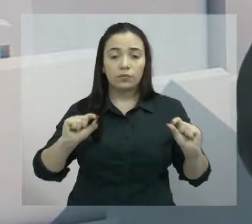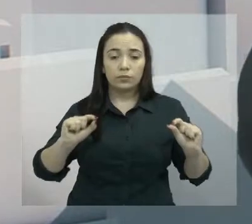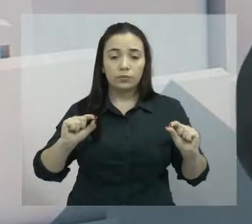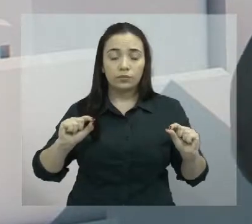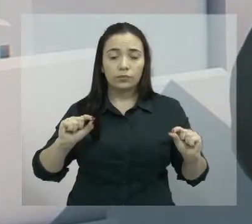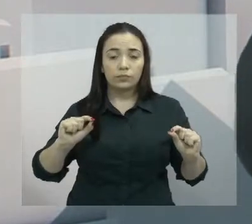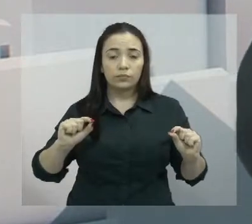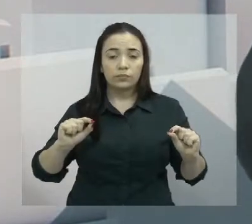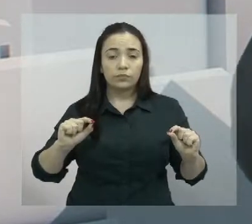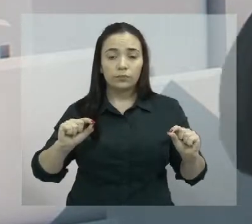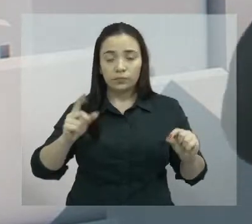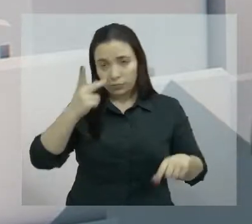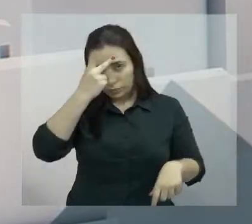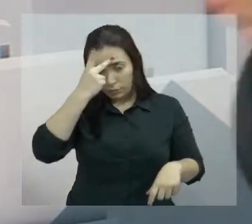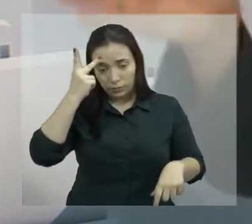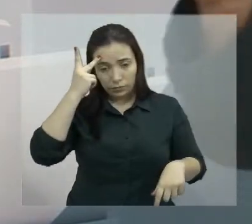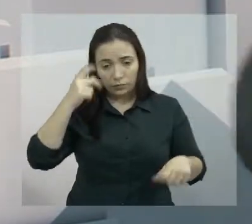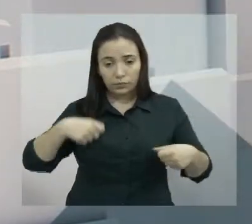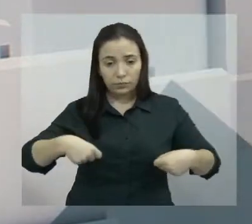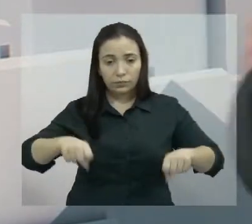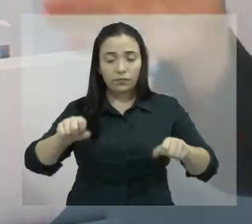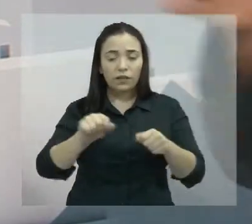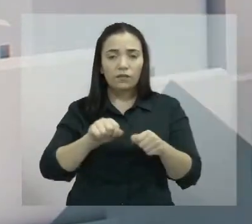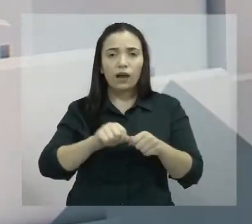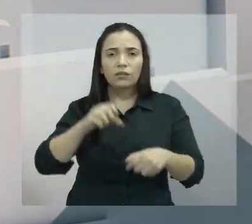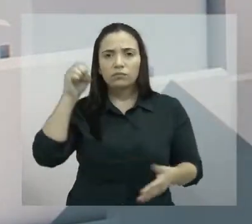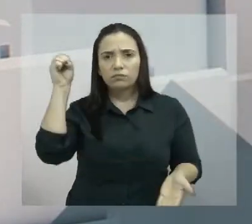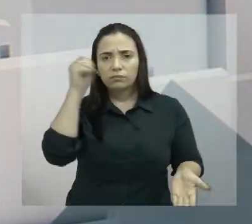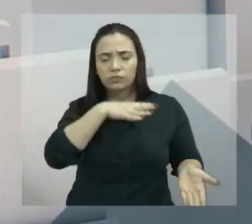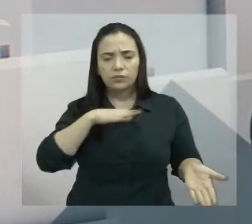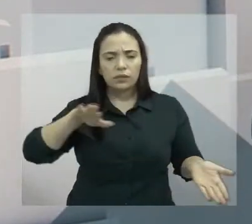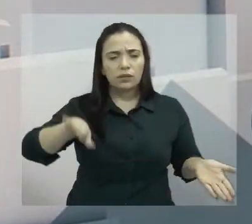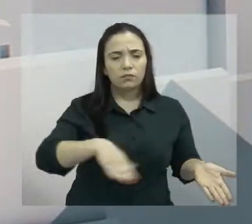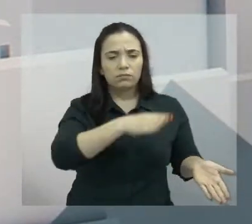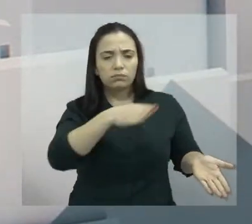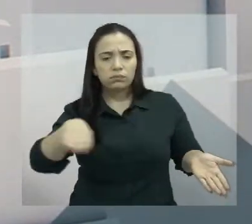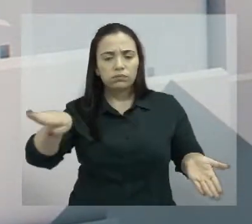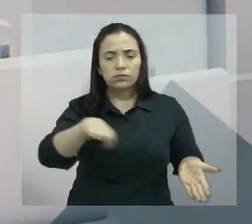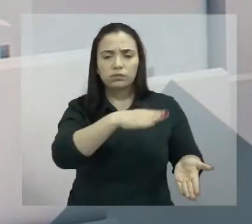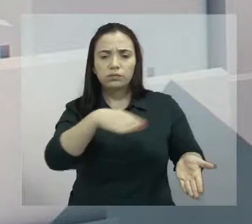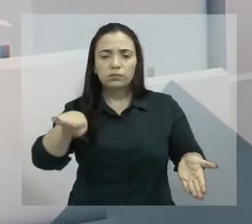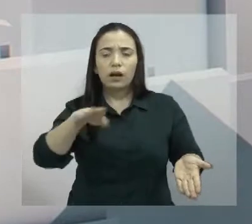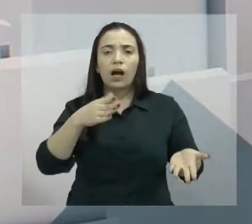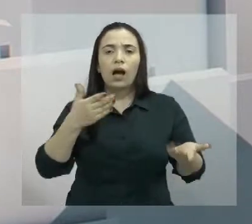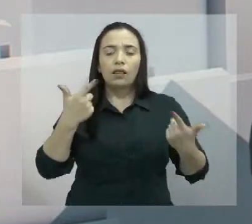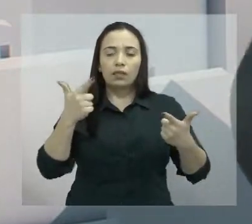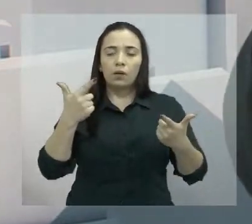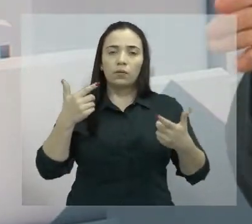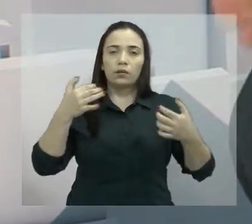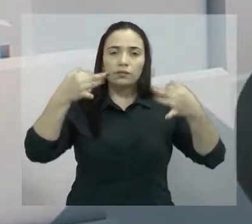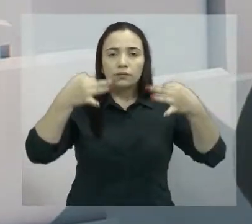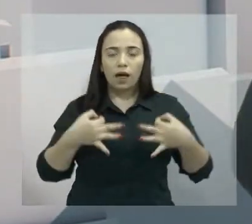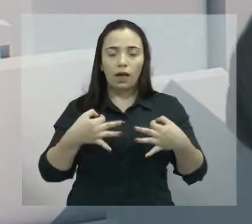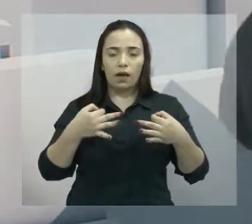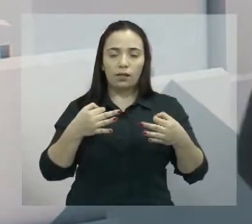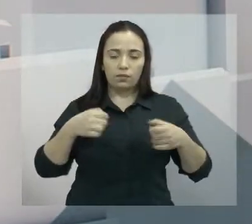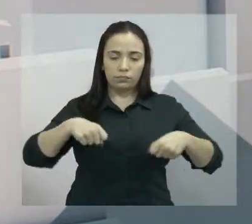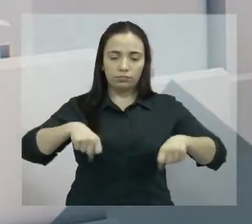que está no trânsito, faz zigue-zague na via, quer dizer, não se mantém, né, numa